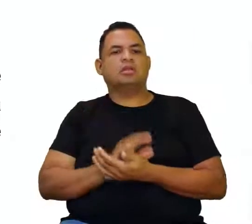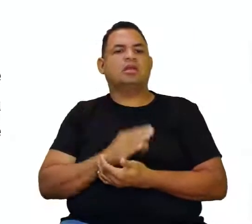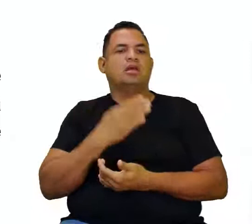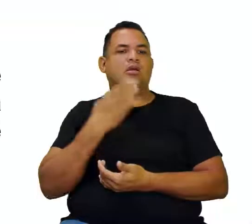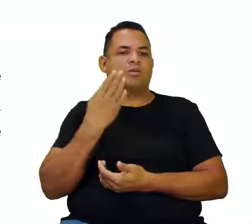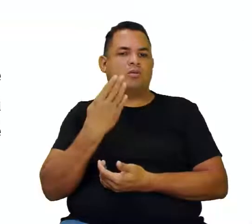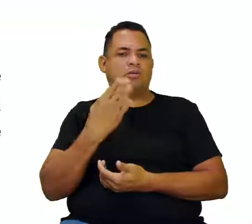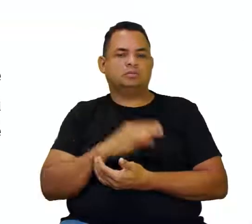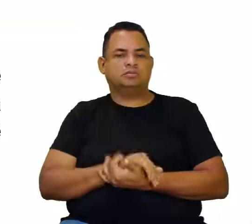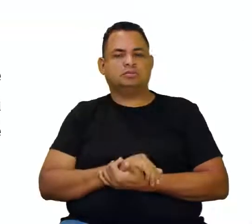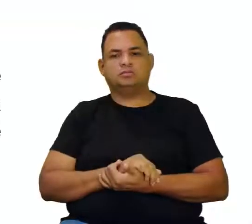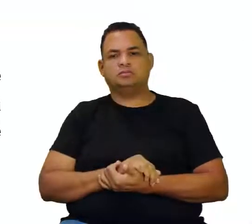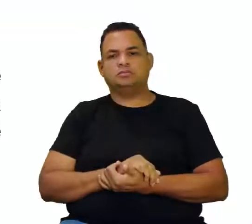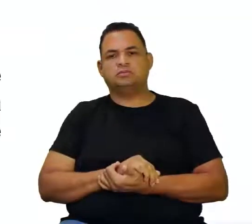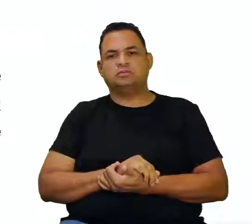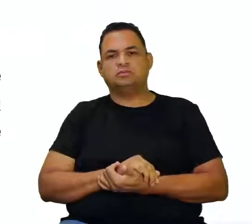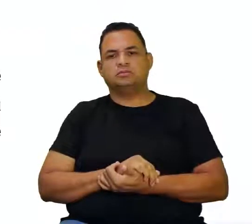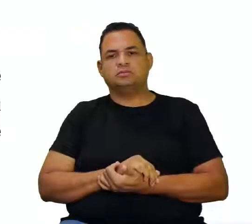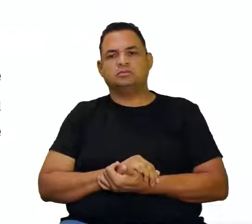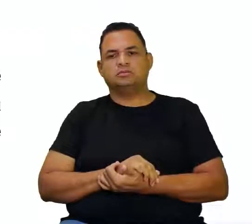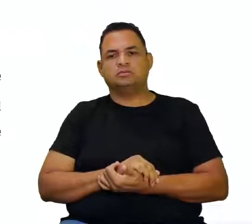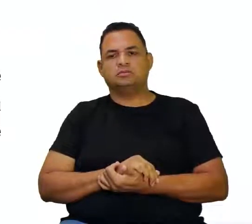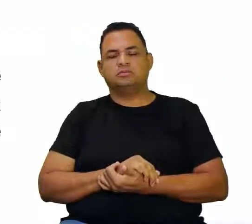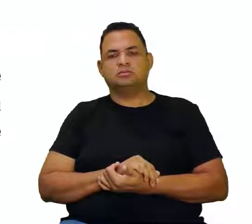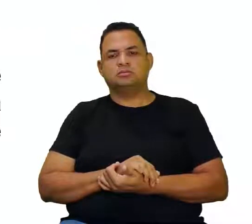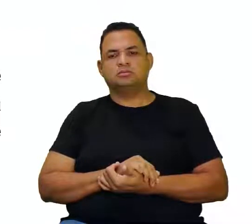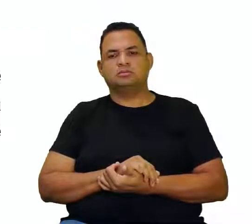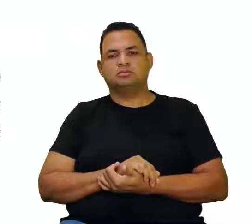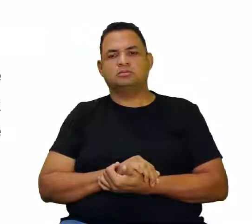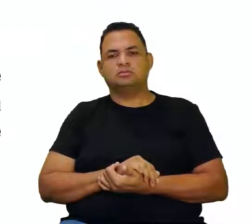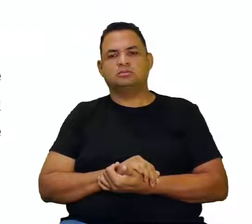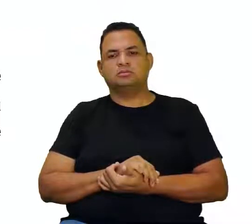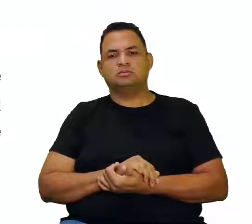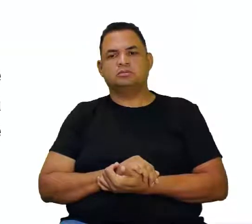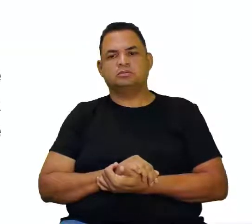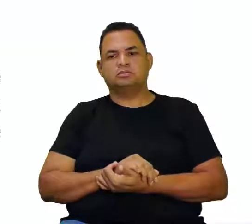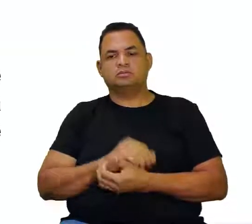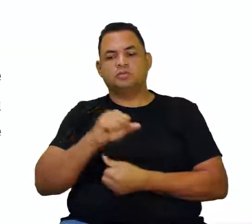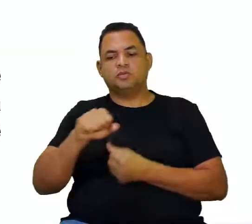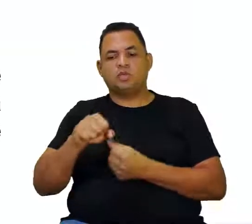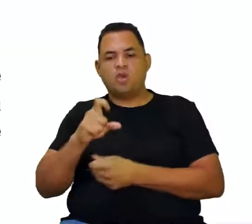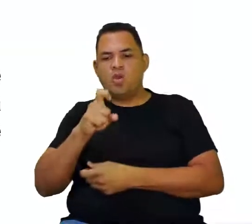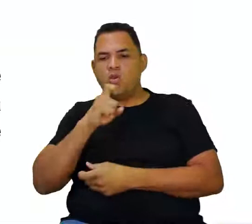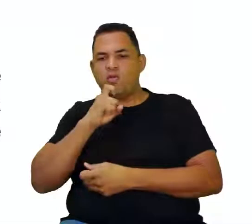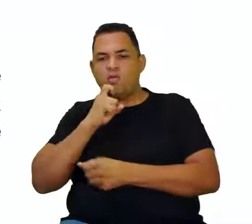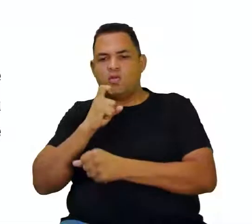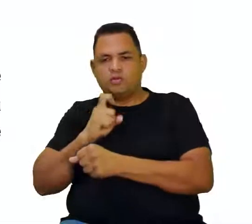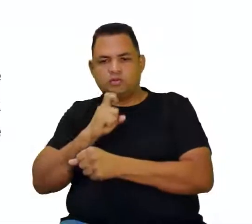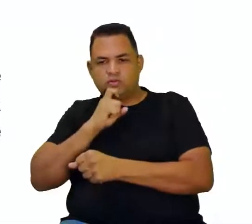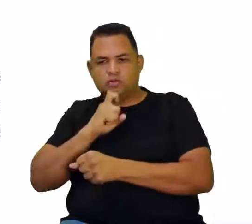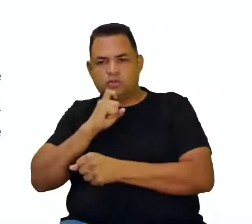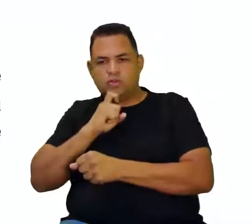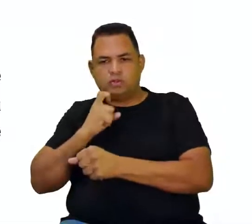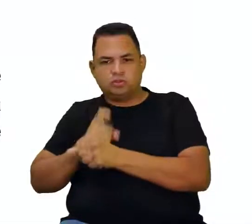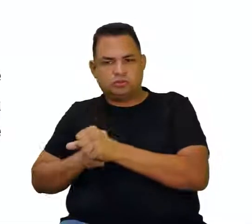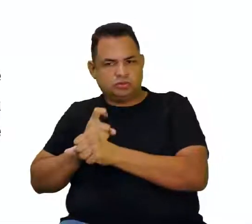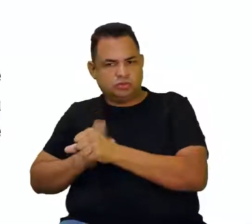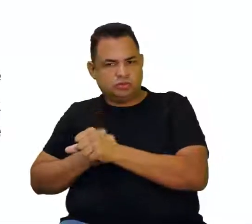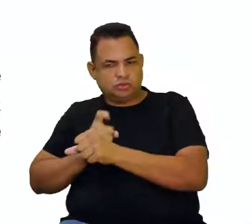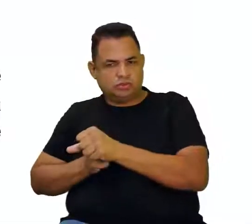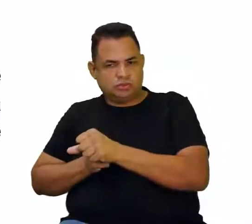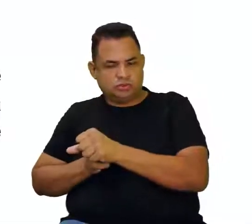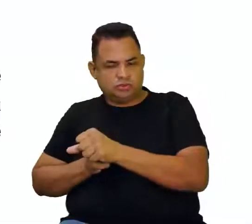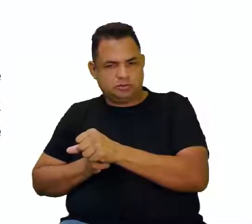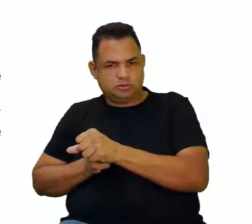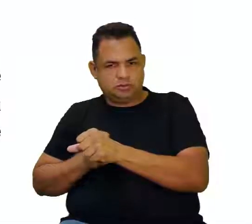4? Ó, a etapa 4 é essa daqui, ó. Ela sai do gelo e vem para a fase líquida.